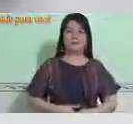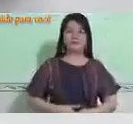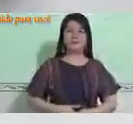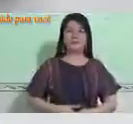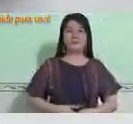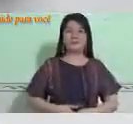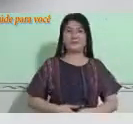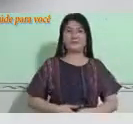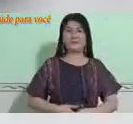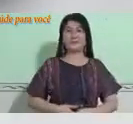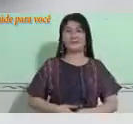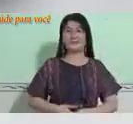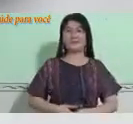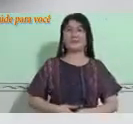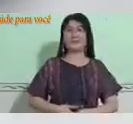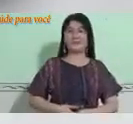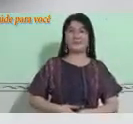outras crianças.